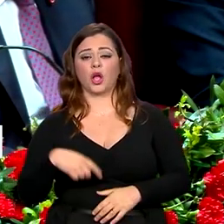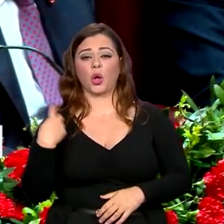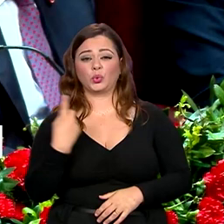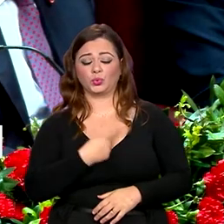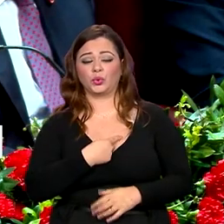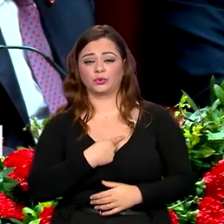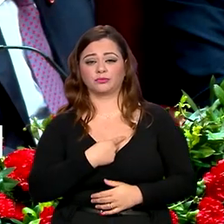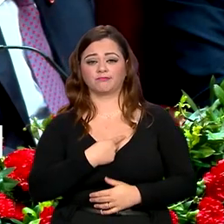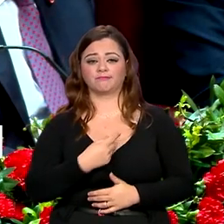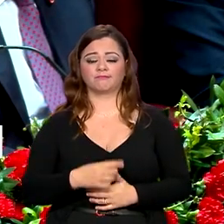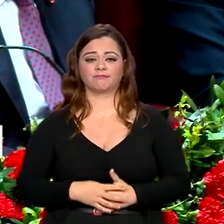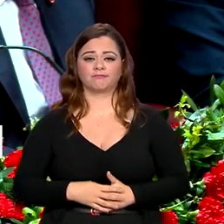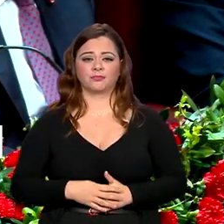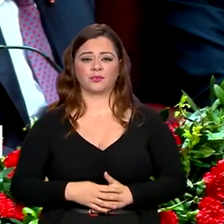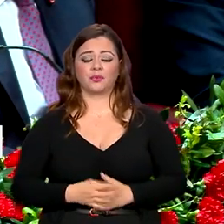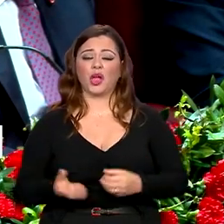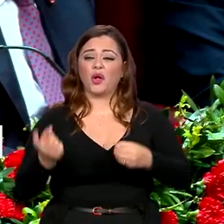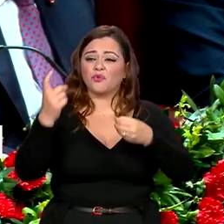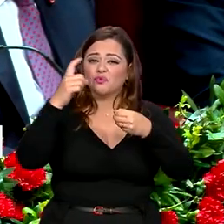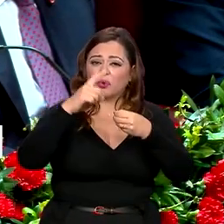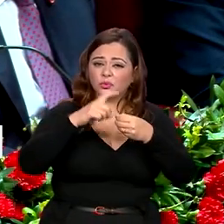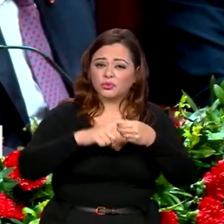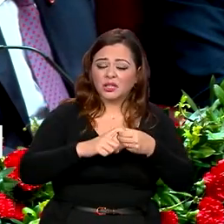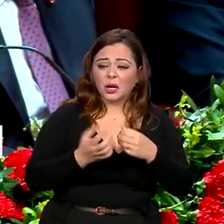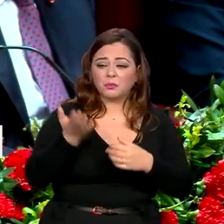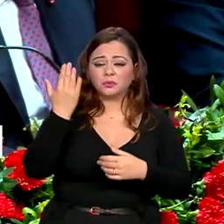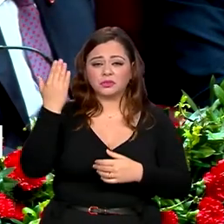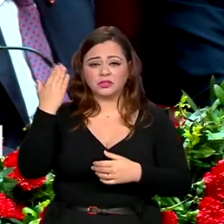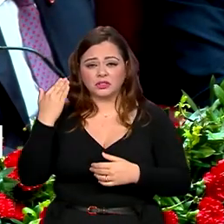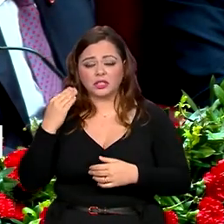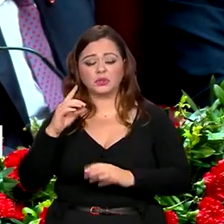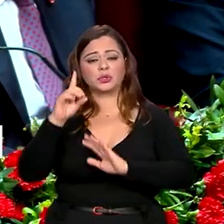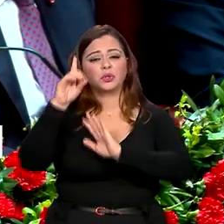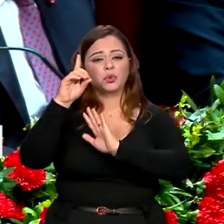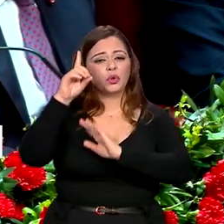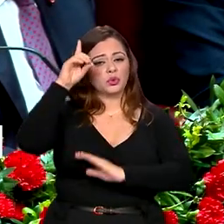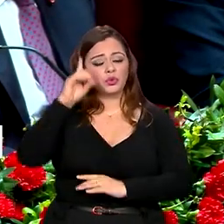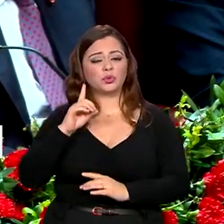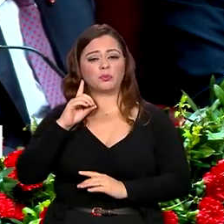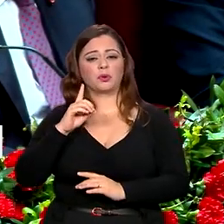Estamos retomando a tradição diplomática do Brasil.